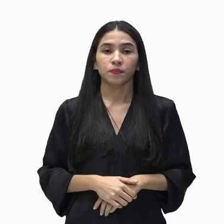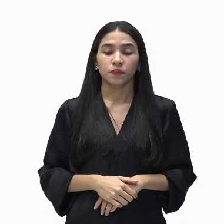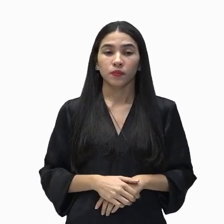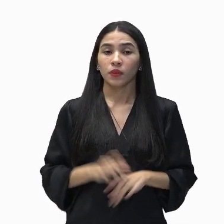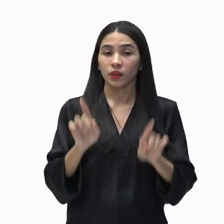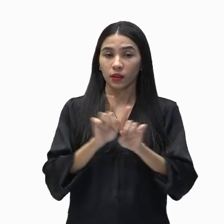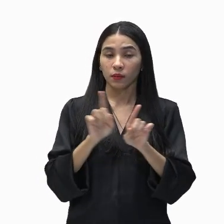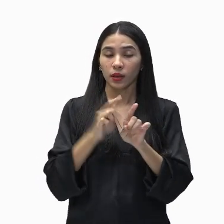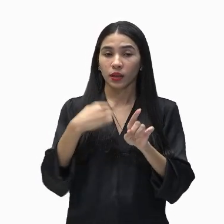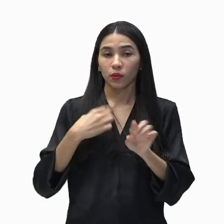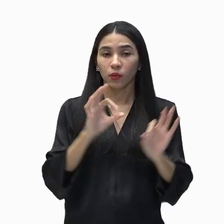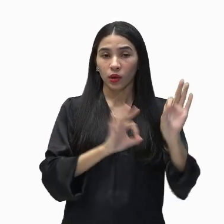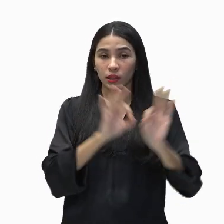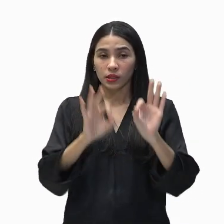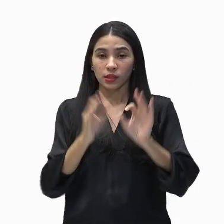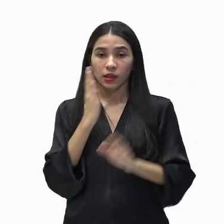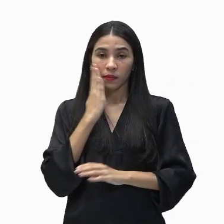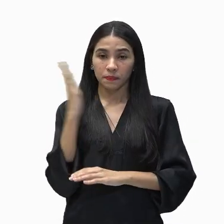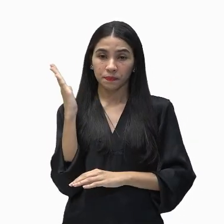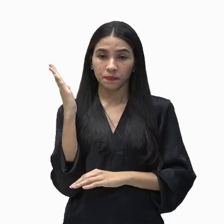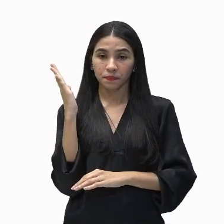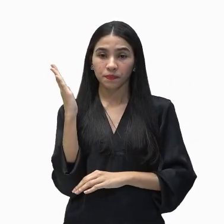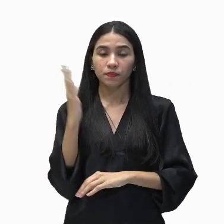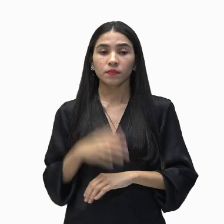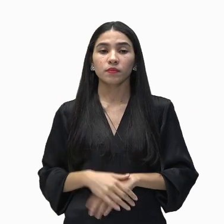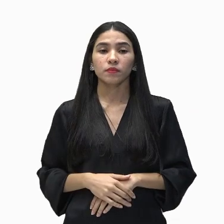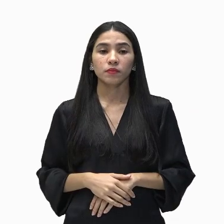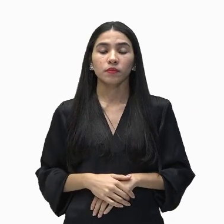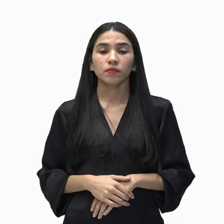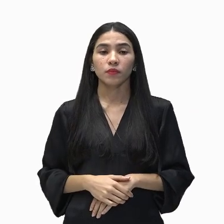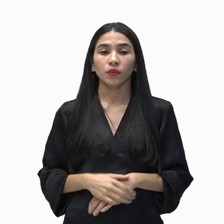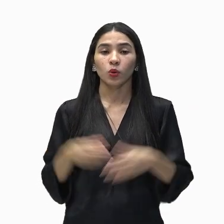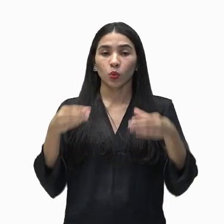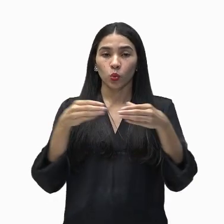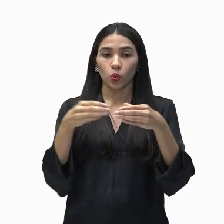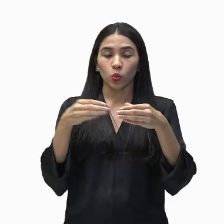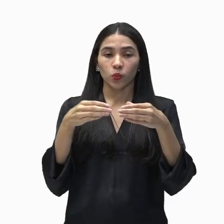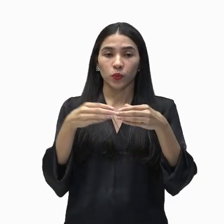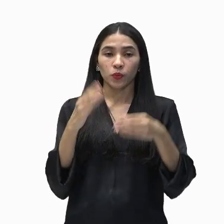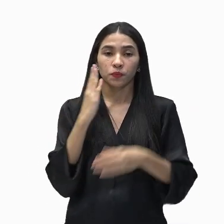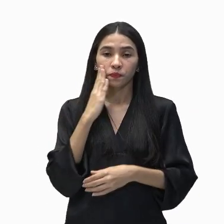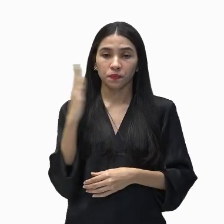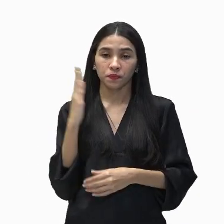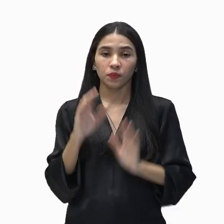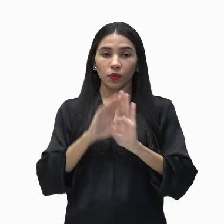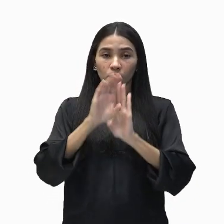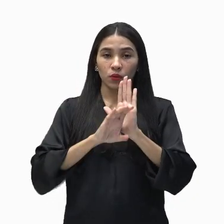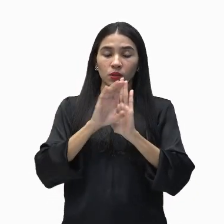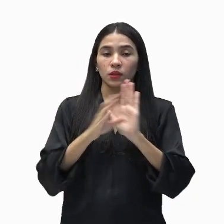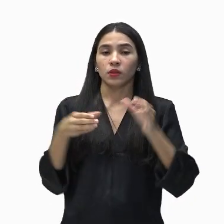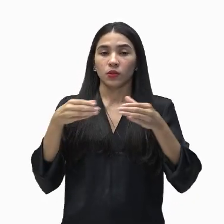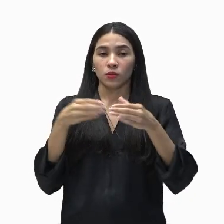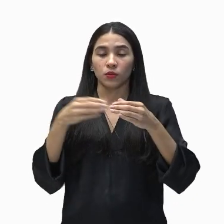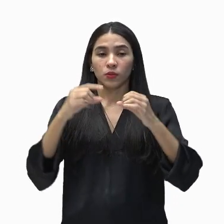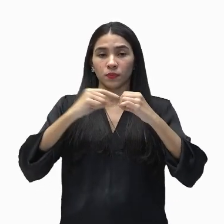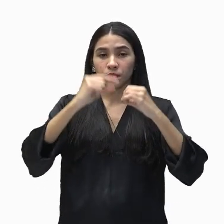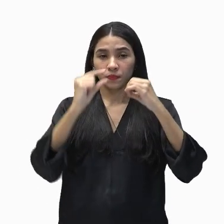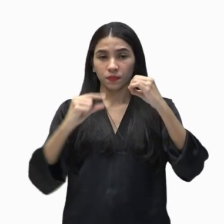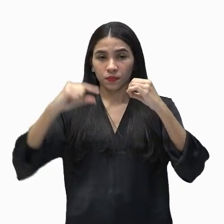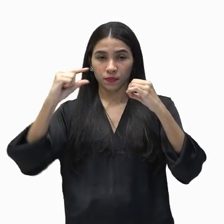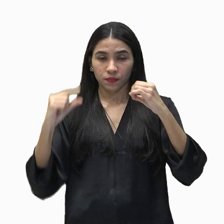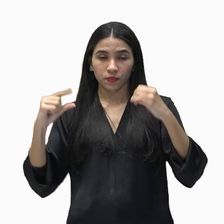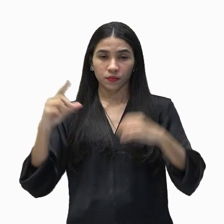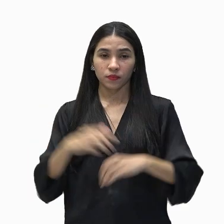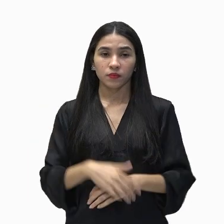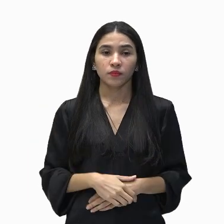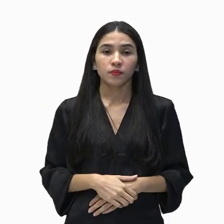Separei também, agora sim, finalmente, o conceito aí, característica dos animais